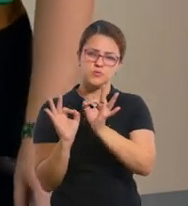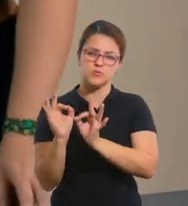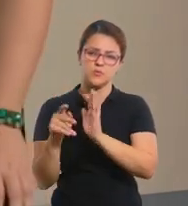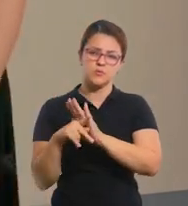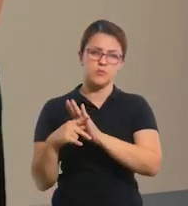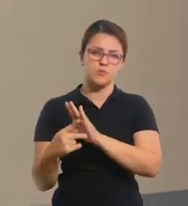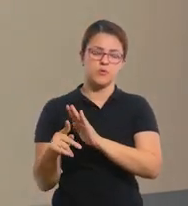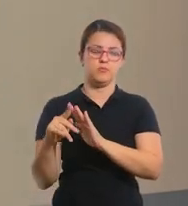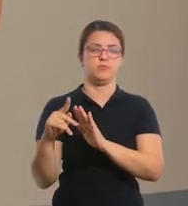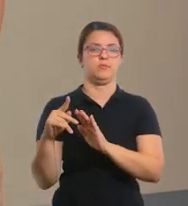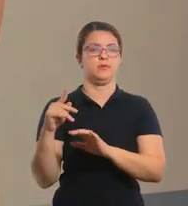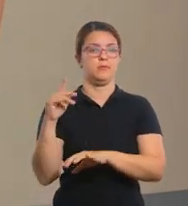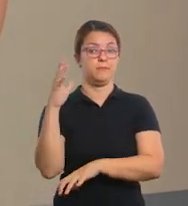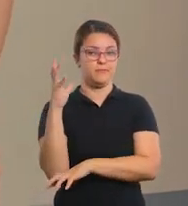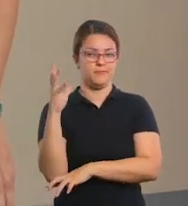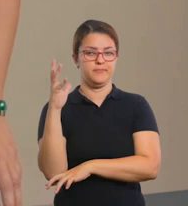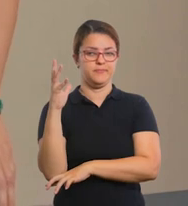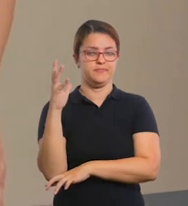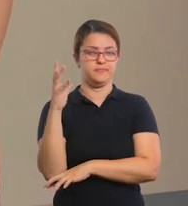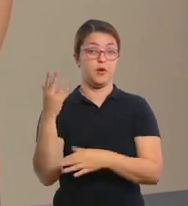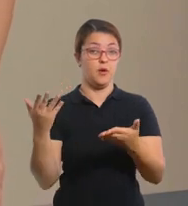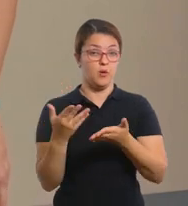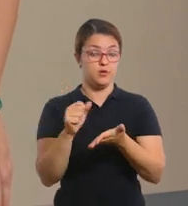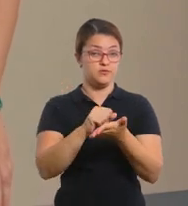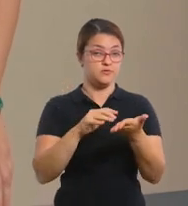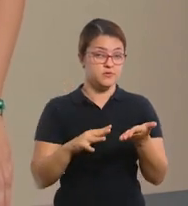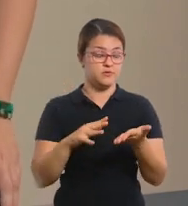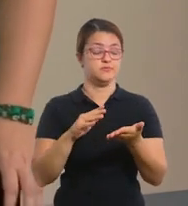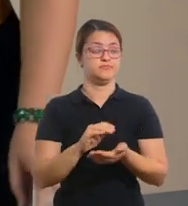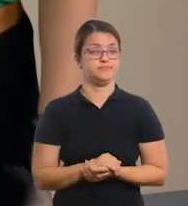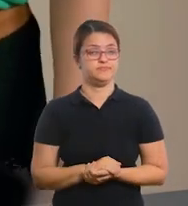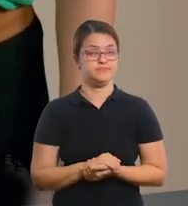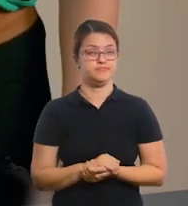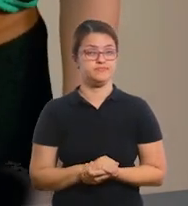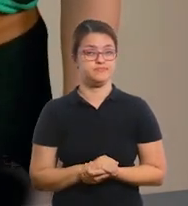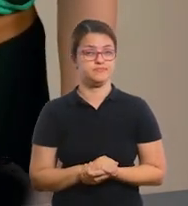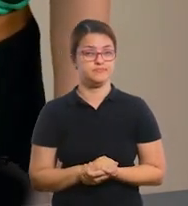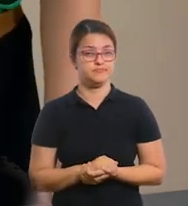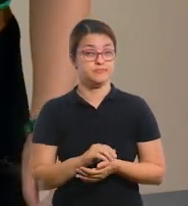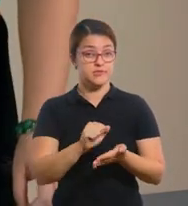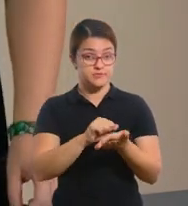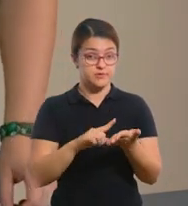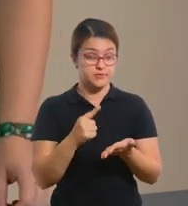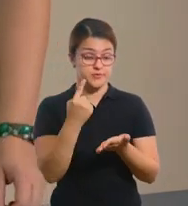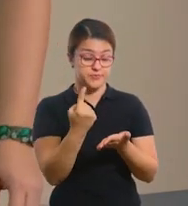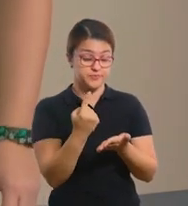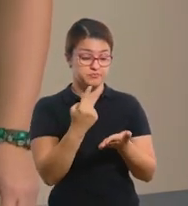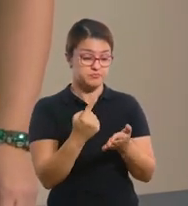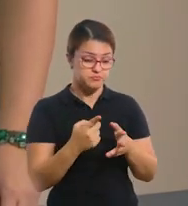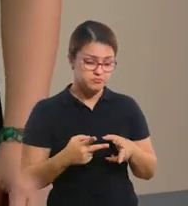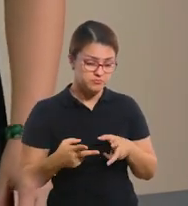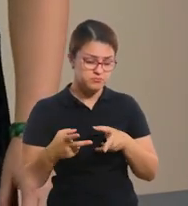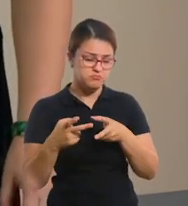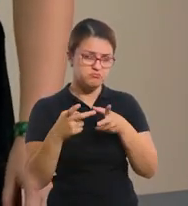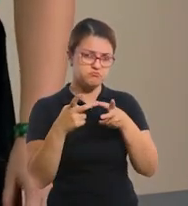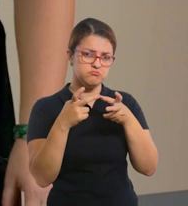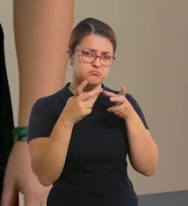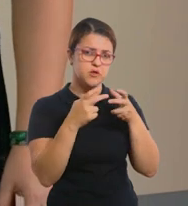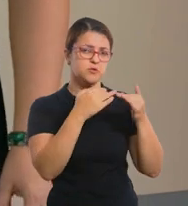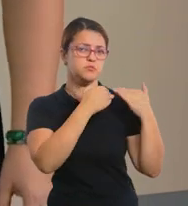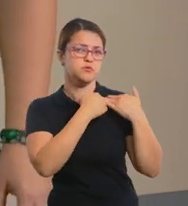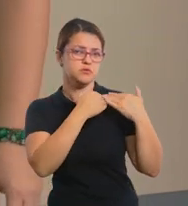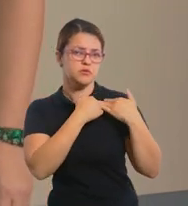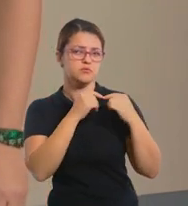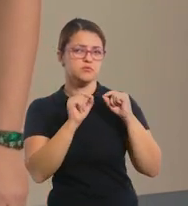após isso vamos fazer as atividades a natividade um nós vamos ver a parte de uma planta e